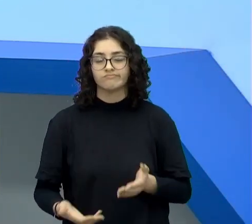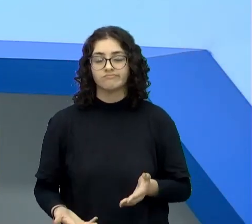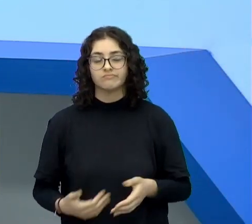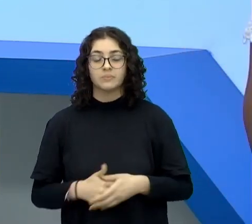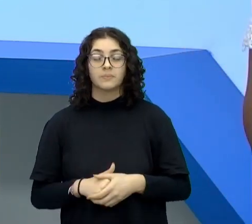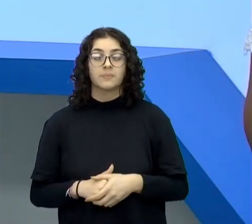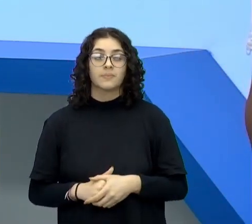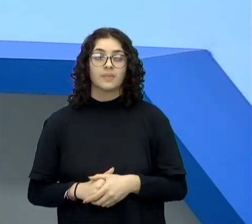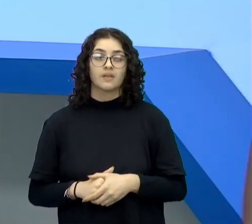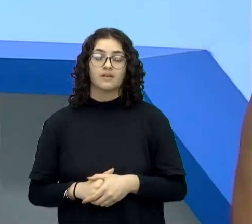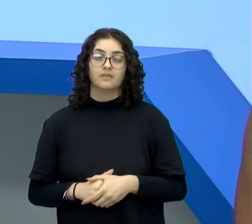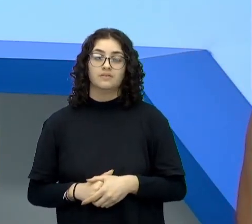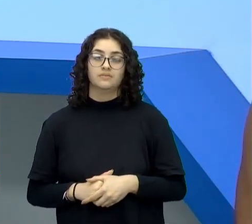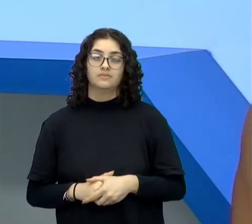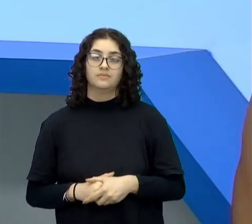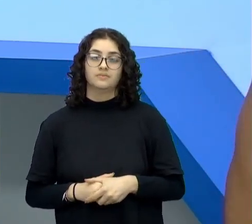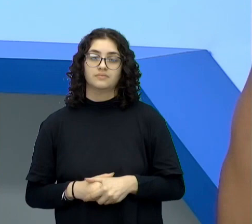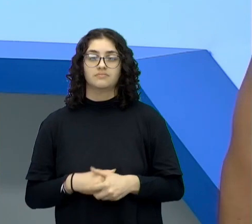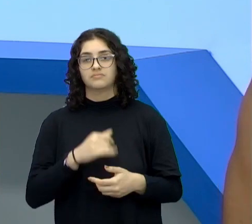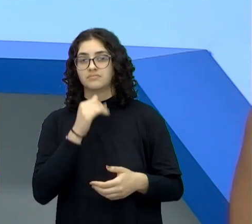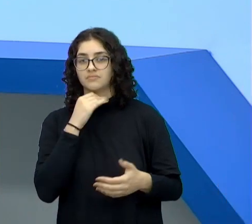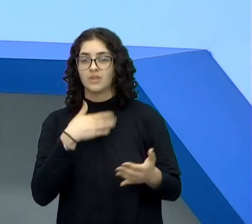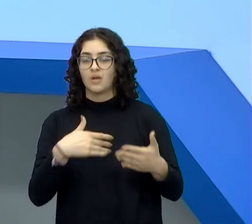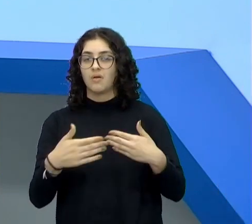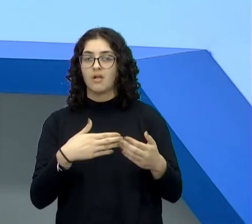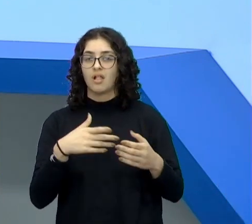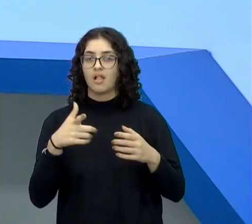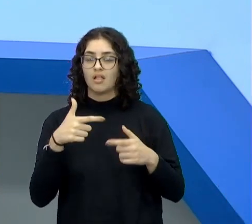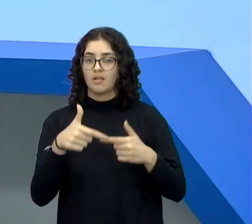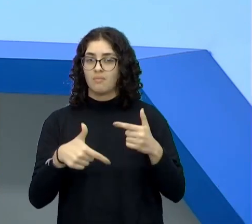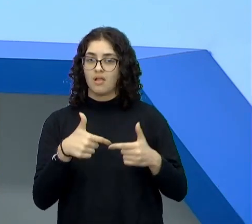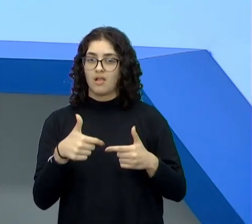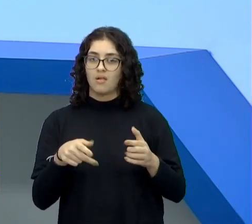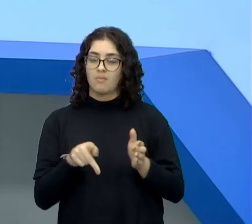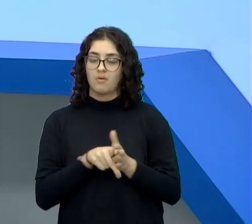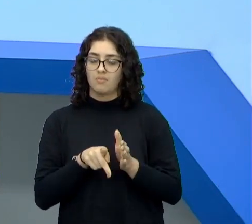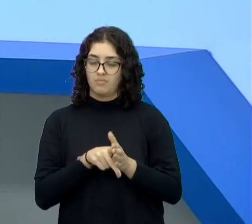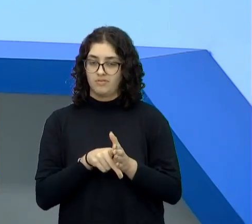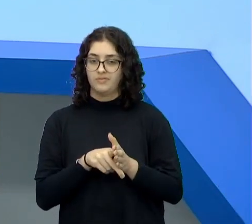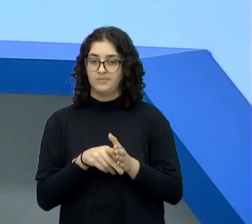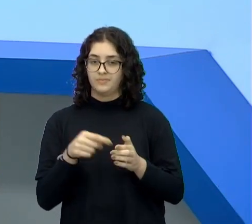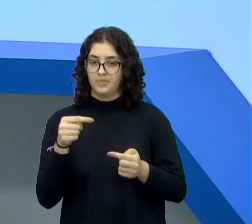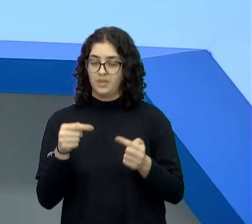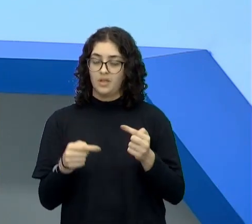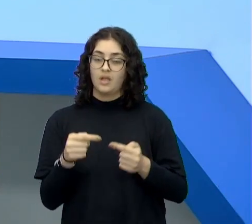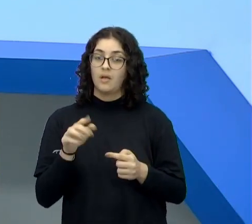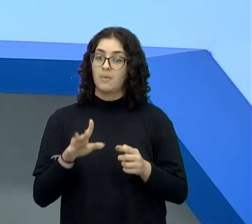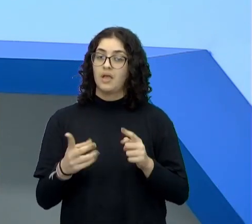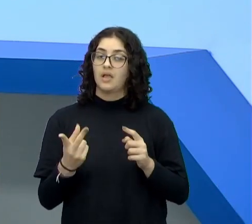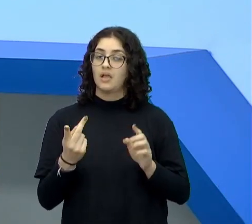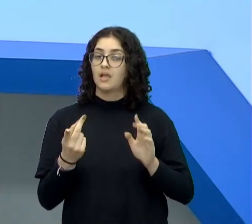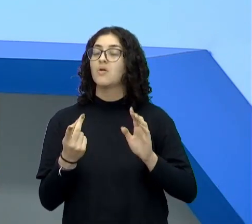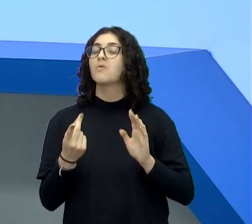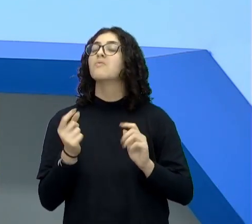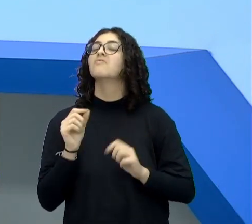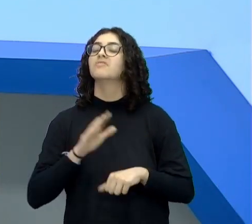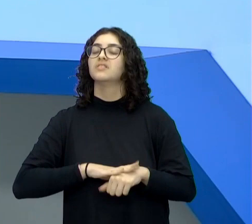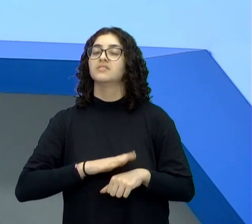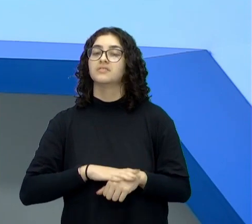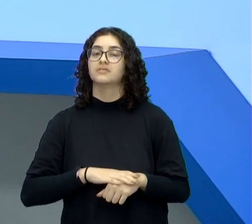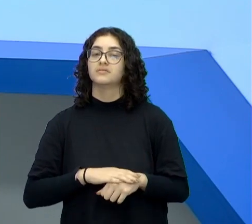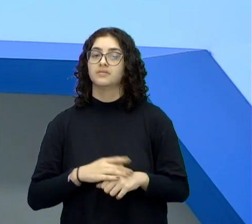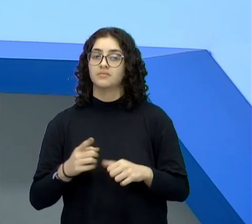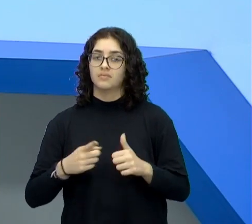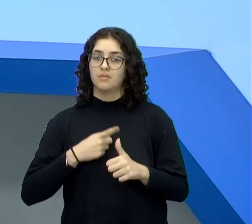para um determinado cargo público aí, político, e agora, a partir desse momento, a minha segunda etapa é,